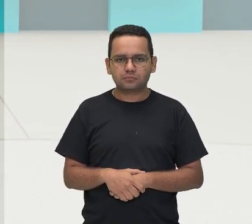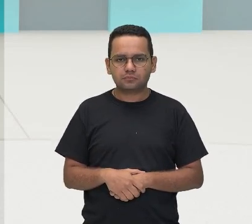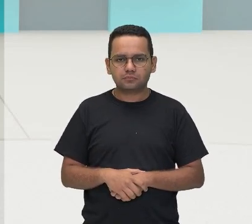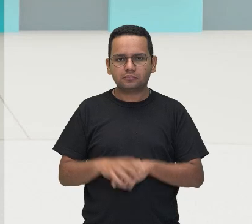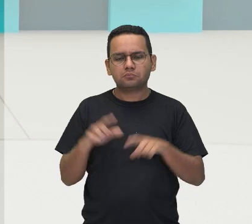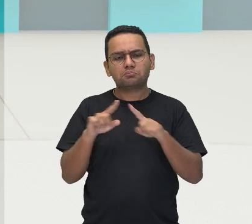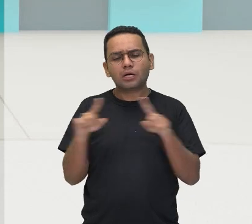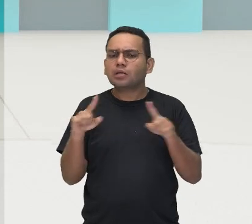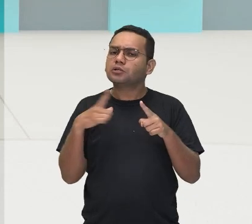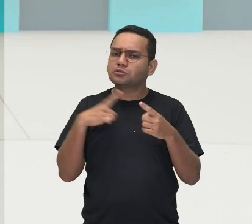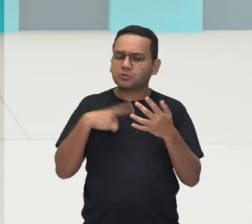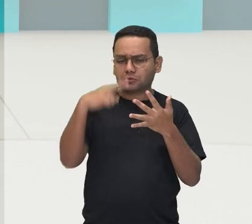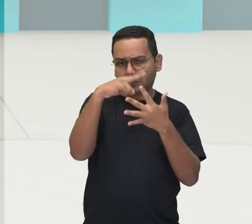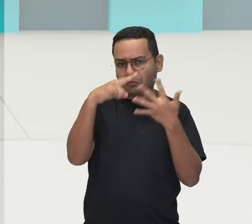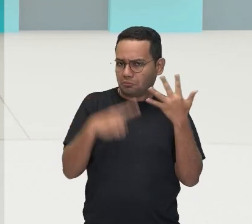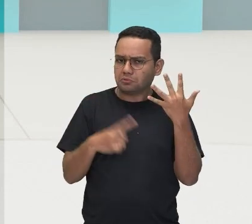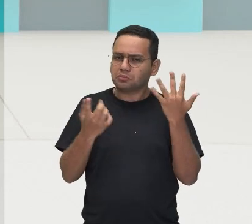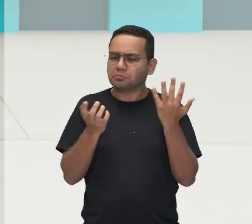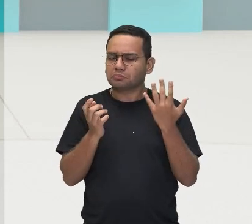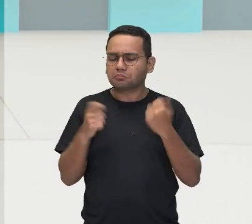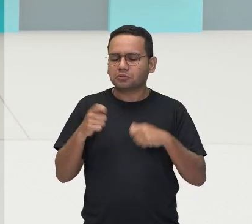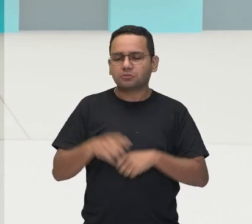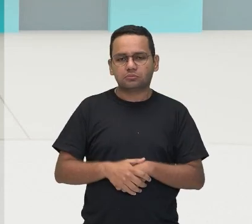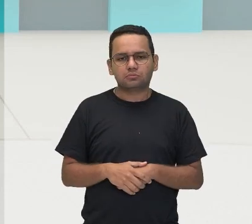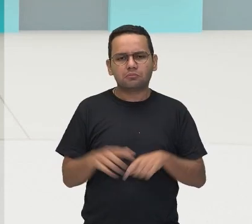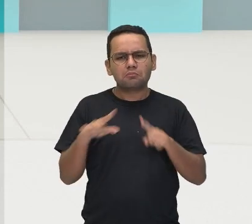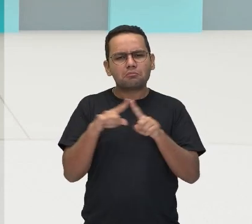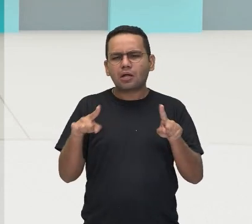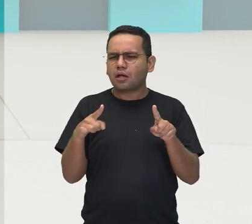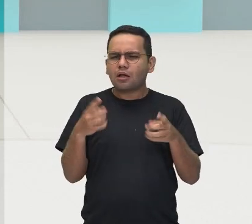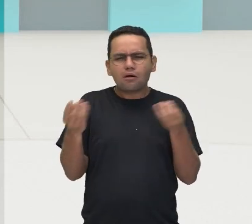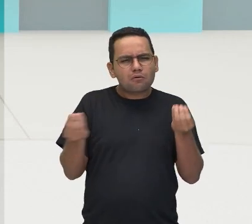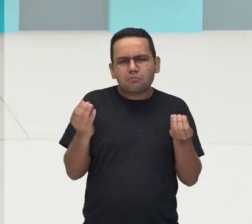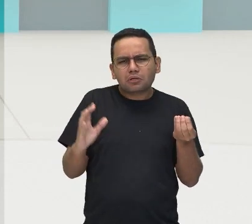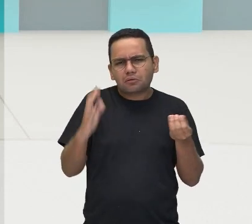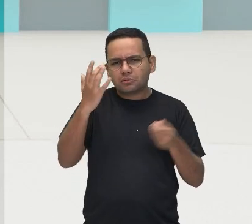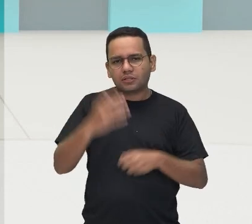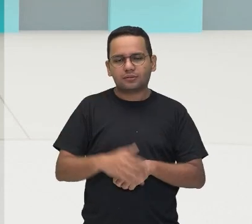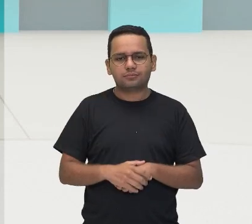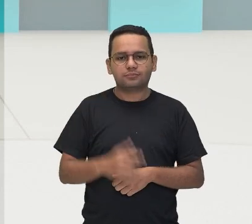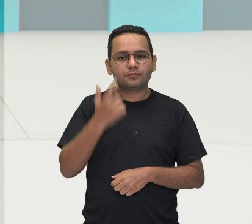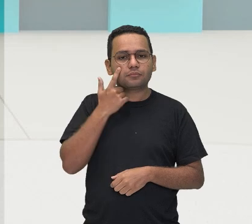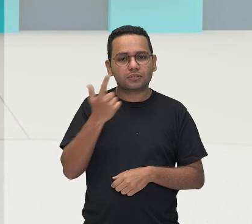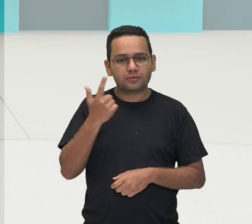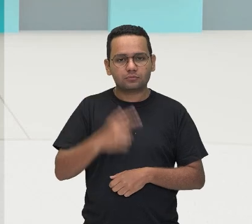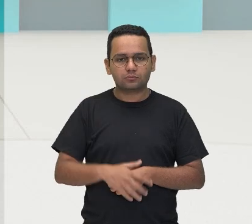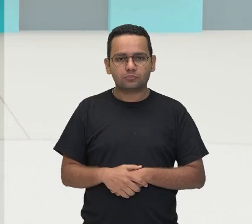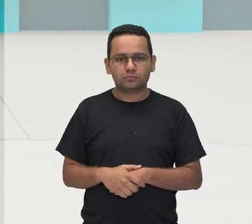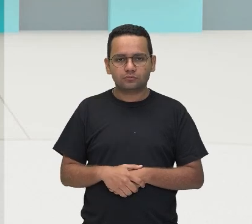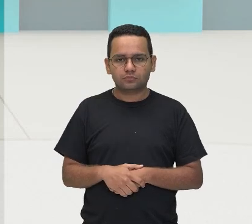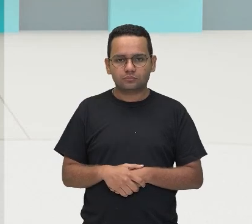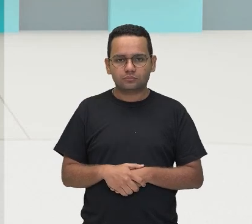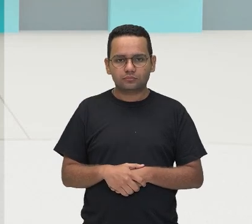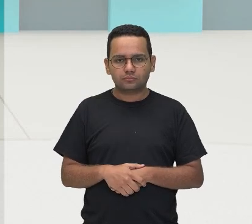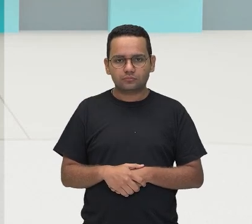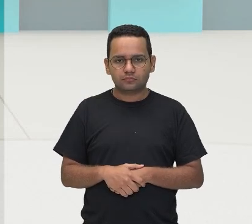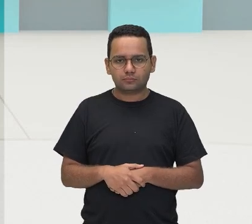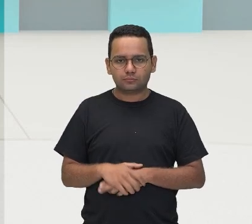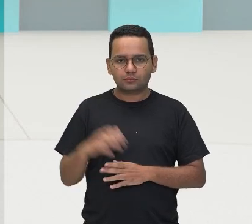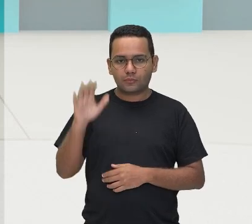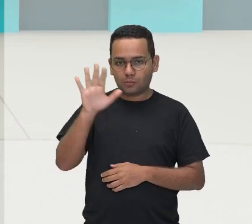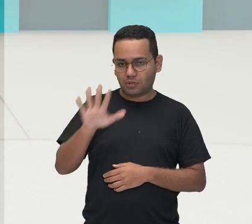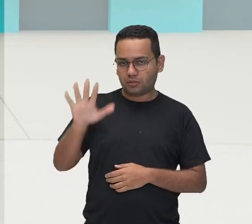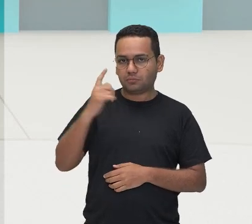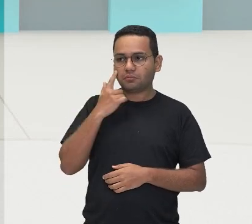ali inseridas. De que maneira elas estavam inseridas? A gente pode ver muito bem retratado através dessa imagem apresentada aqui para